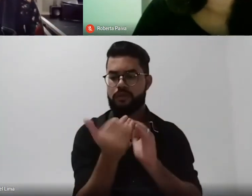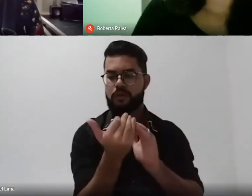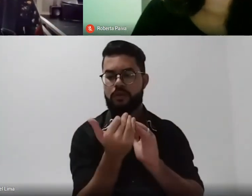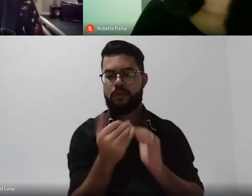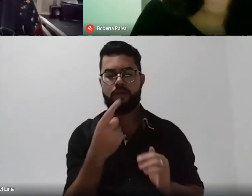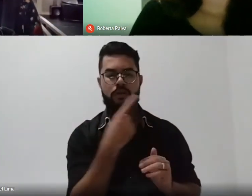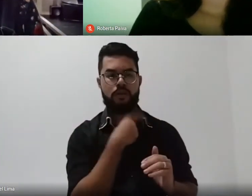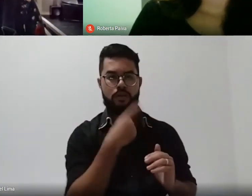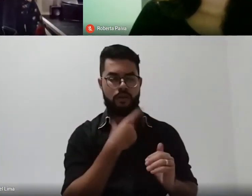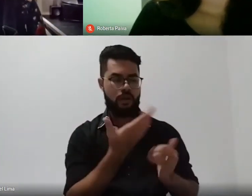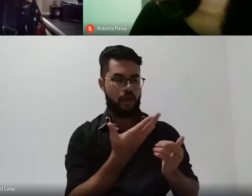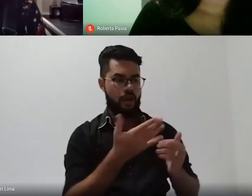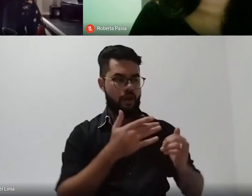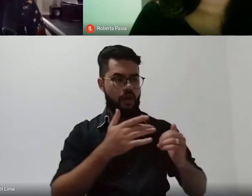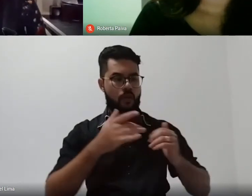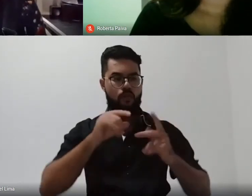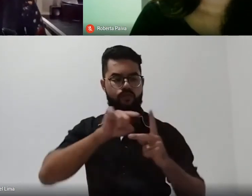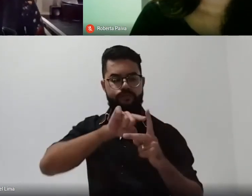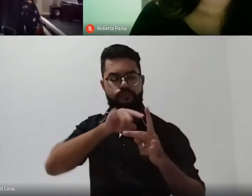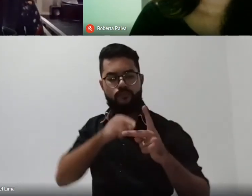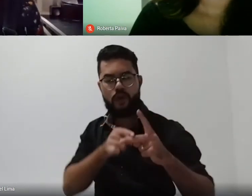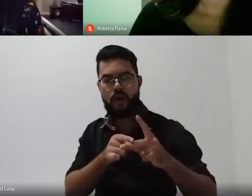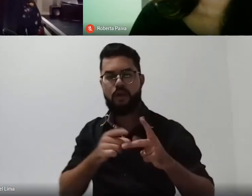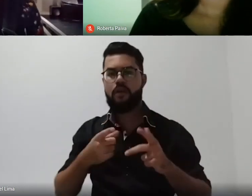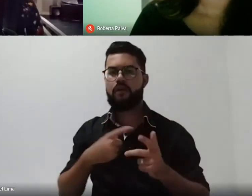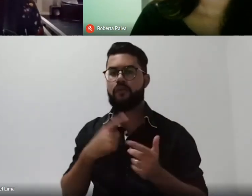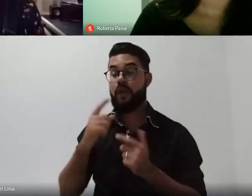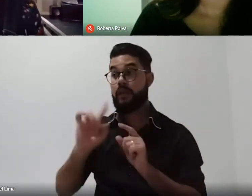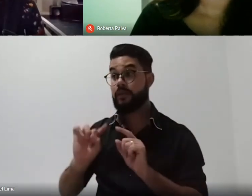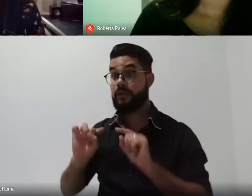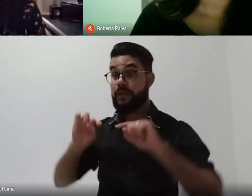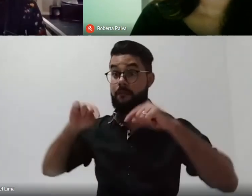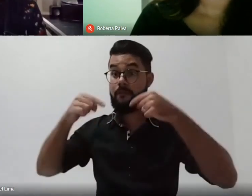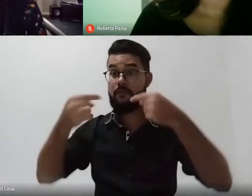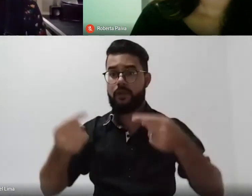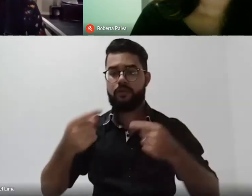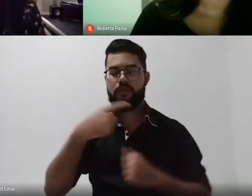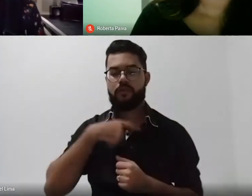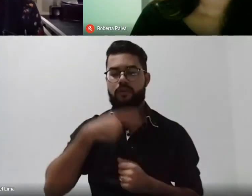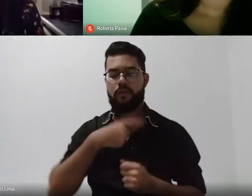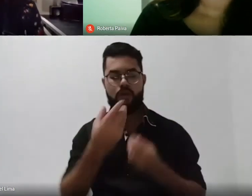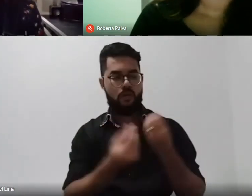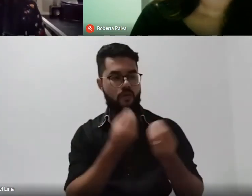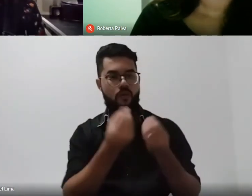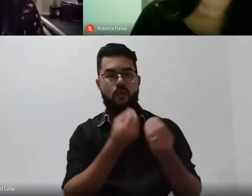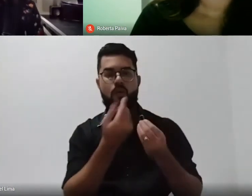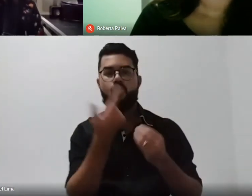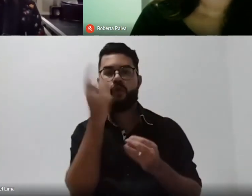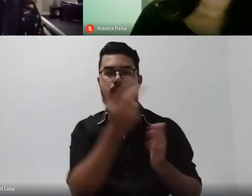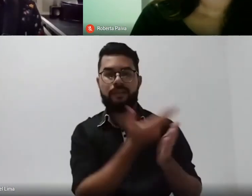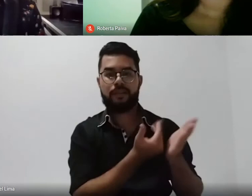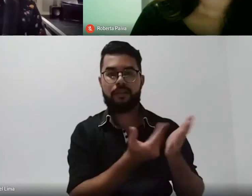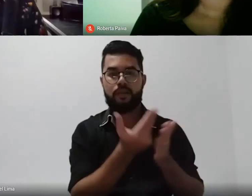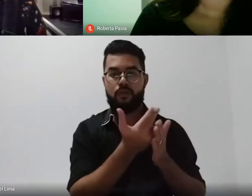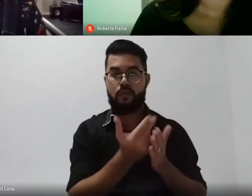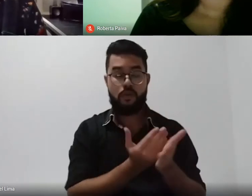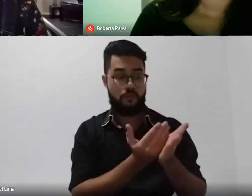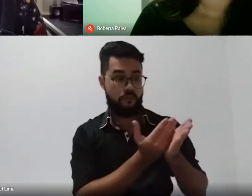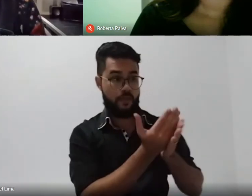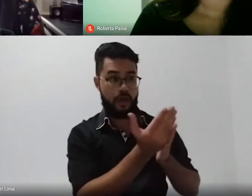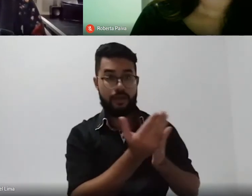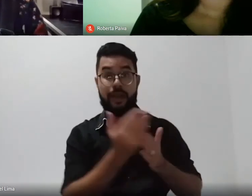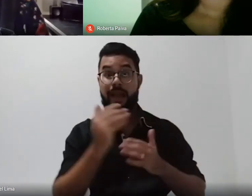ele começa a fazer ali. E depois, entre as vistas ortográficas, que é um trabalho também que começa na mão livre, volta